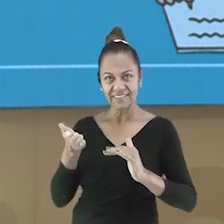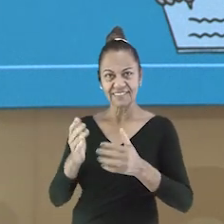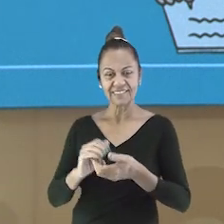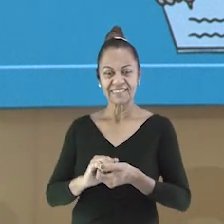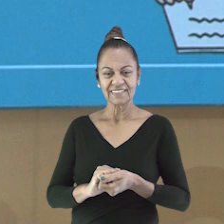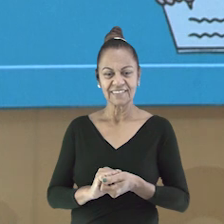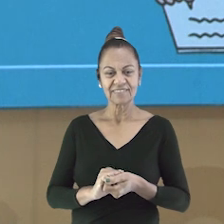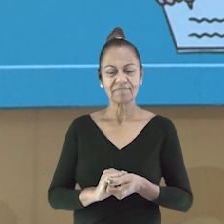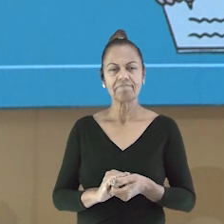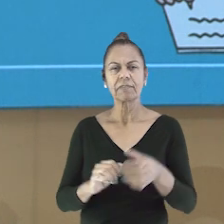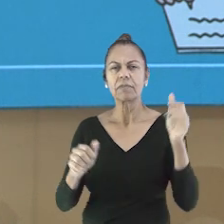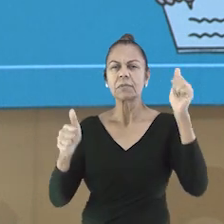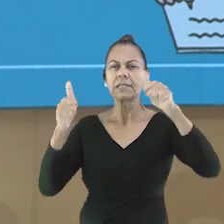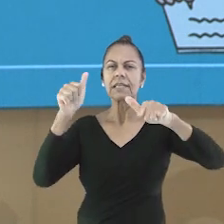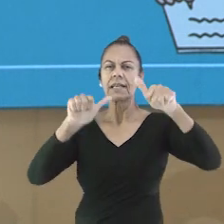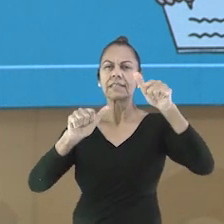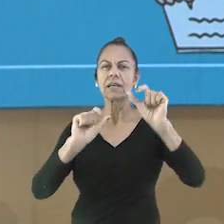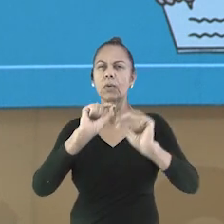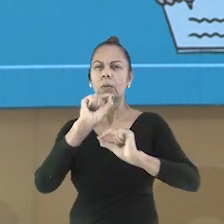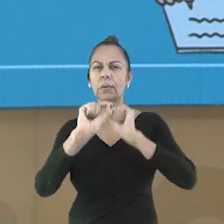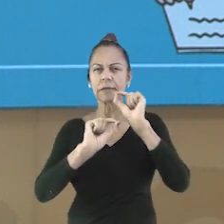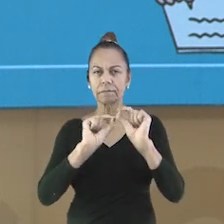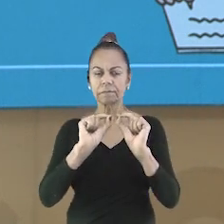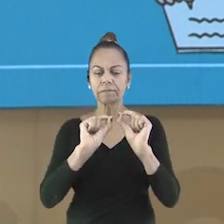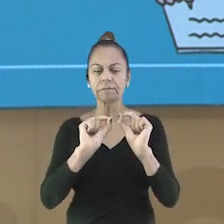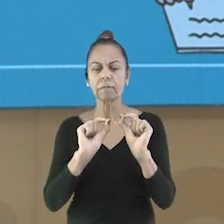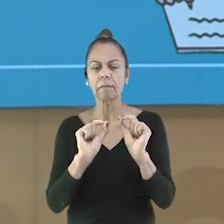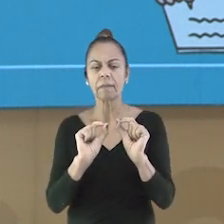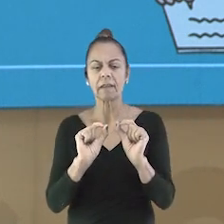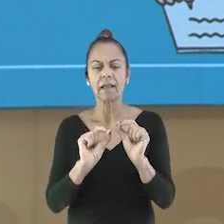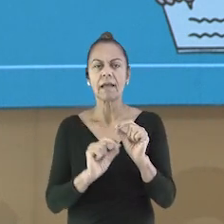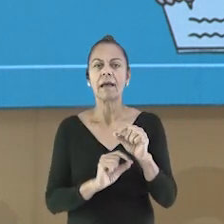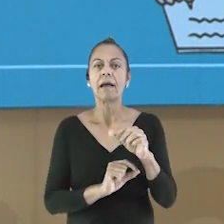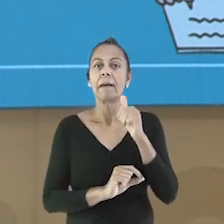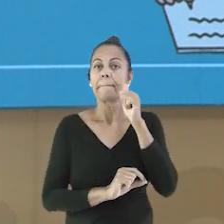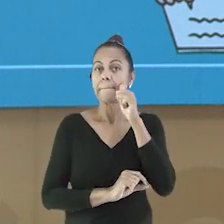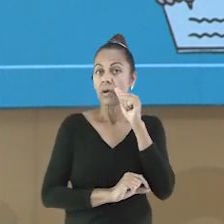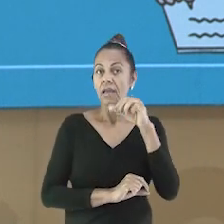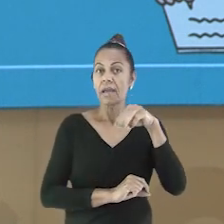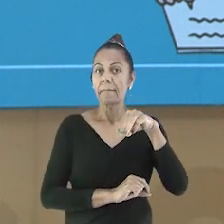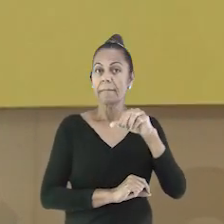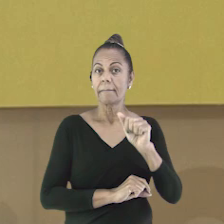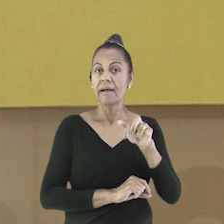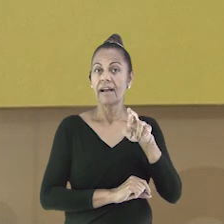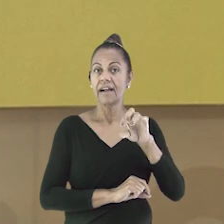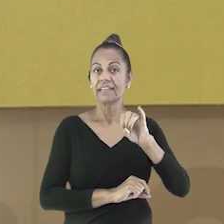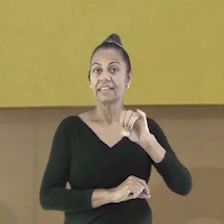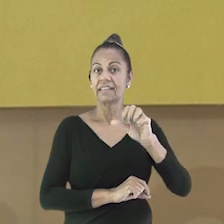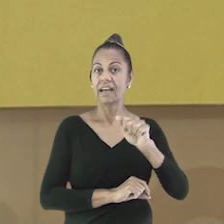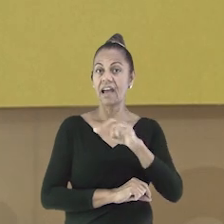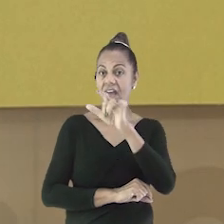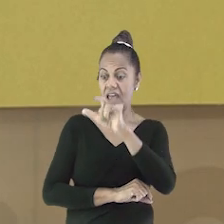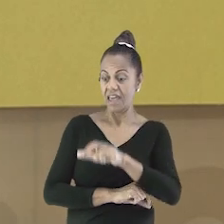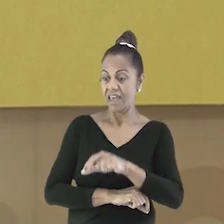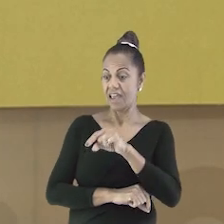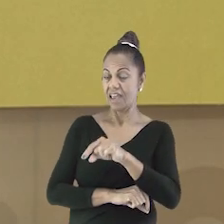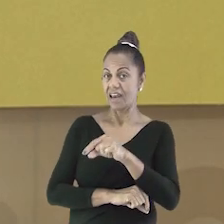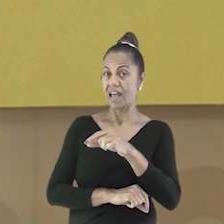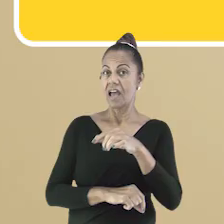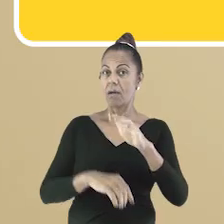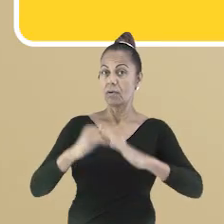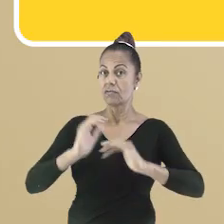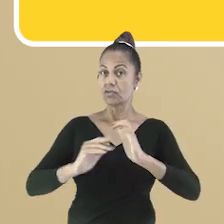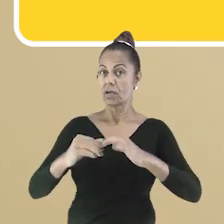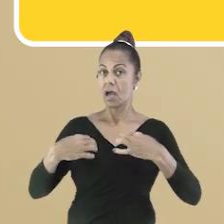tela e marque a sua presença. Agora sim, vamos para a nossa atividade? Vamos analisar a seguinte